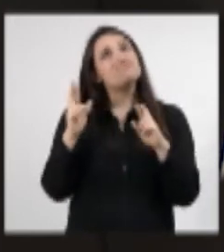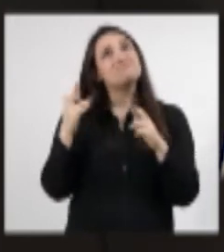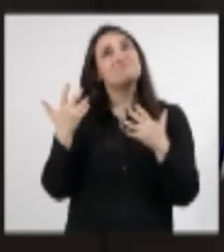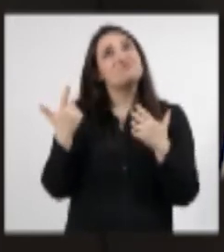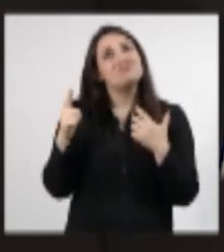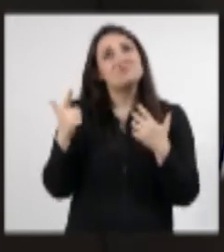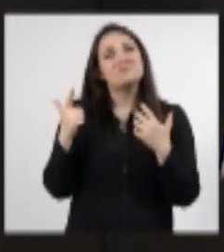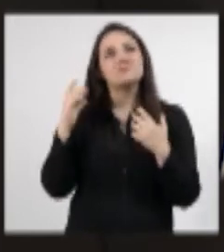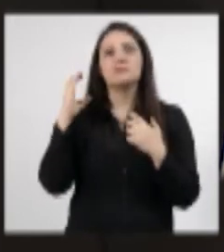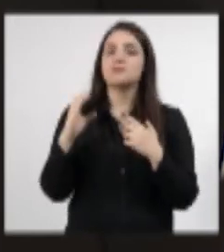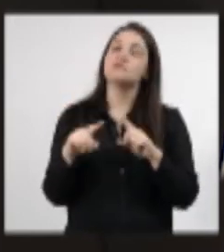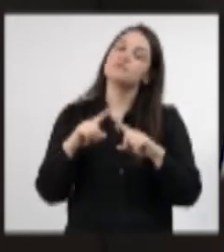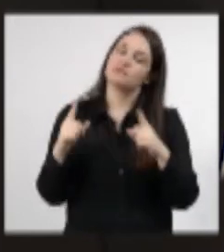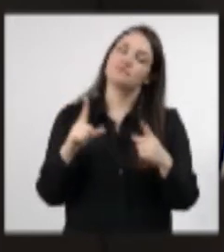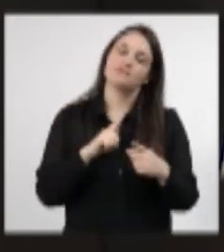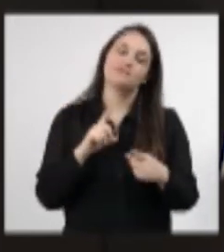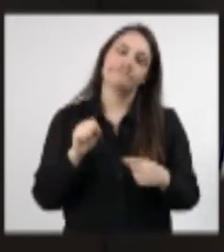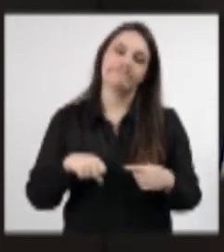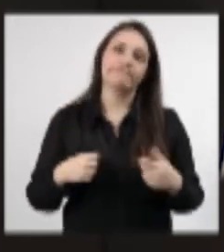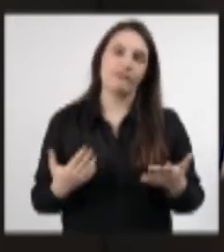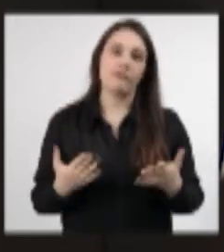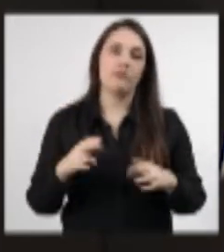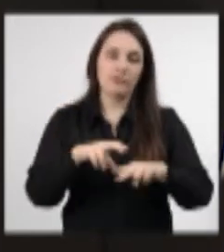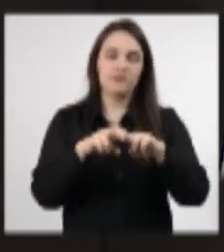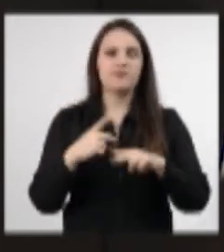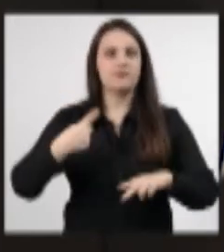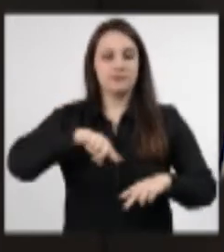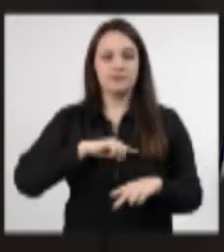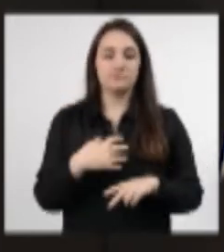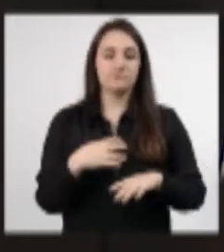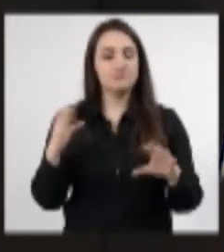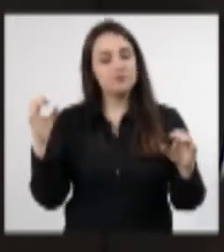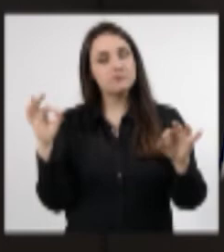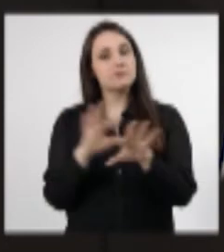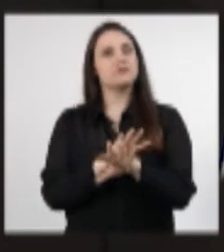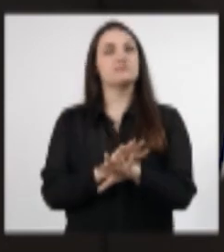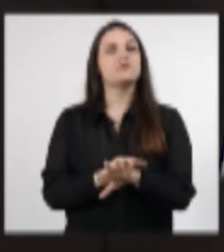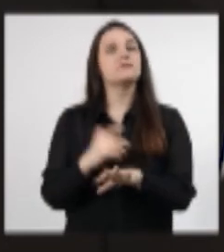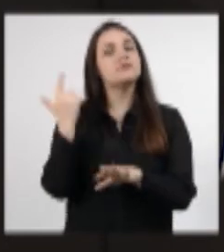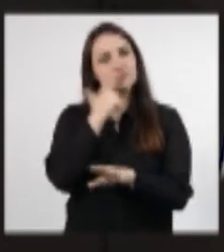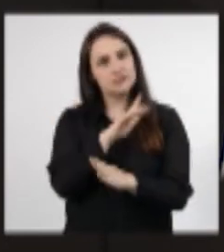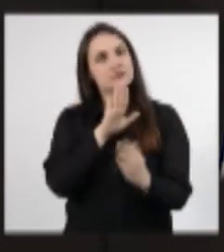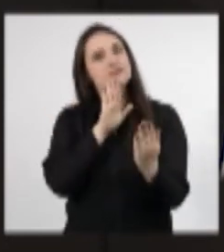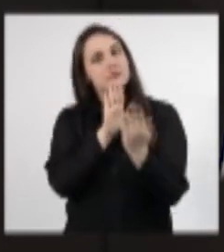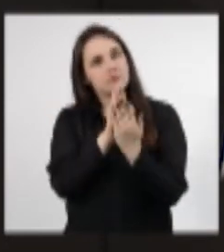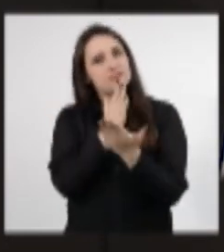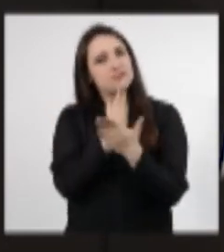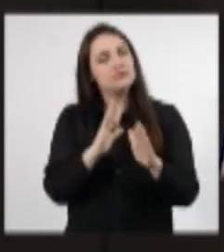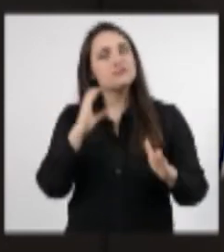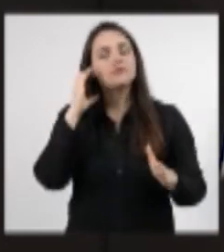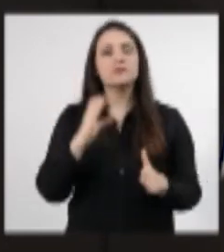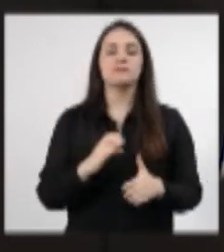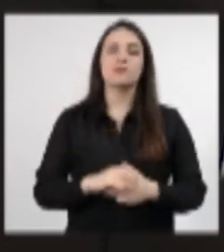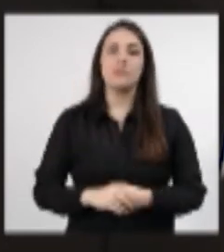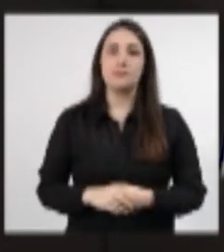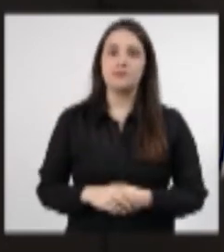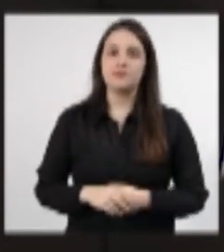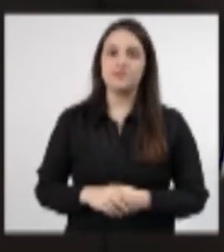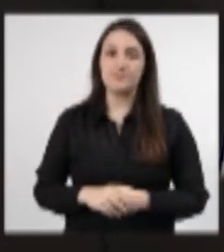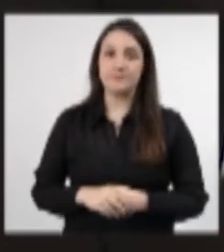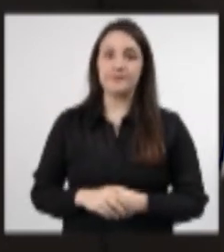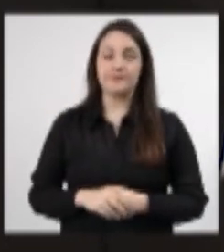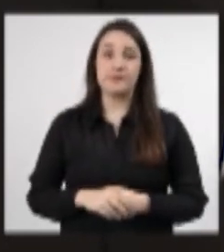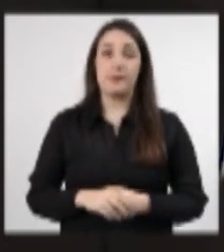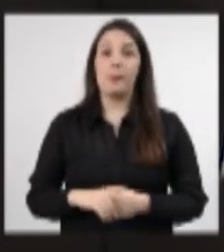crime, mas em acontecendo, nós estamos prontos para o enfrentamento e da forma mais séria possível, da forma mais profissional